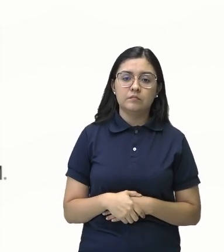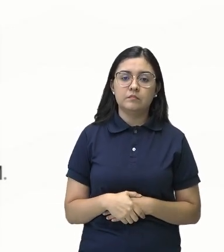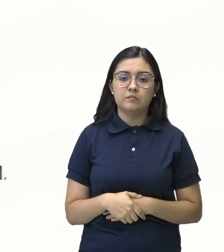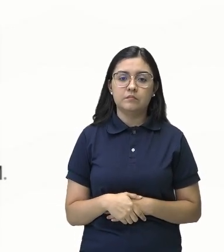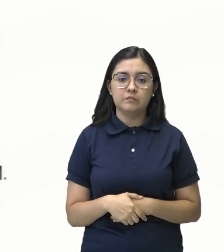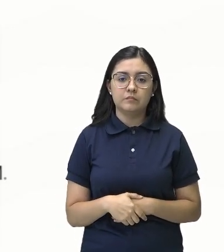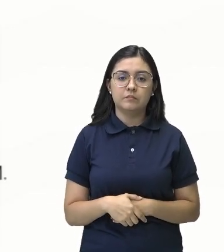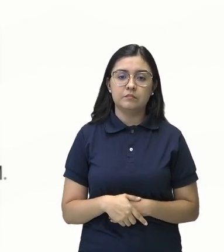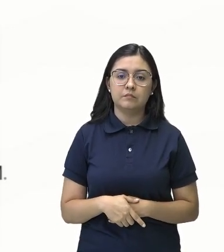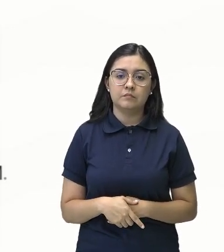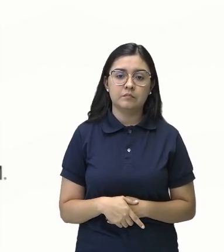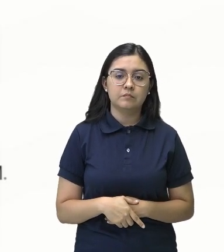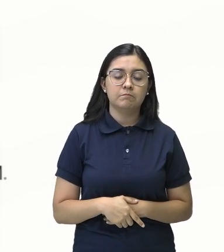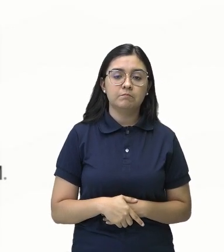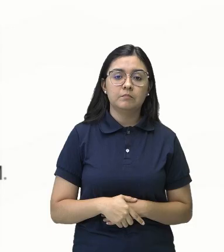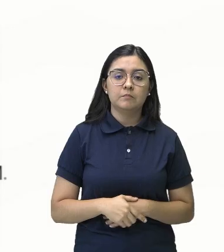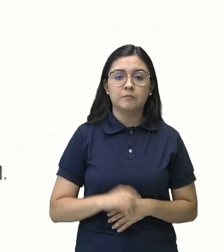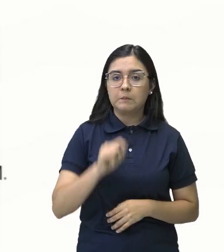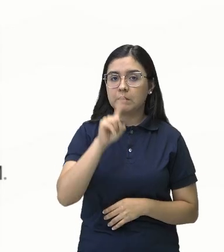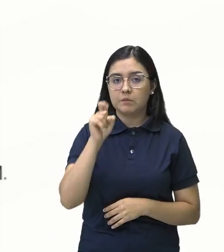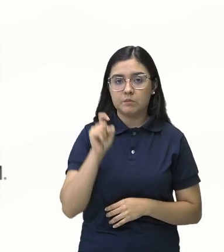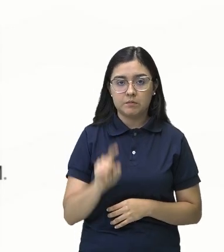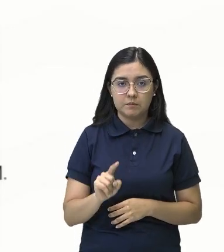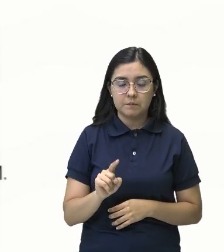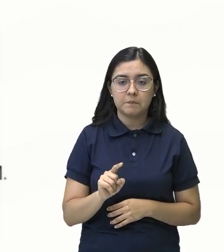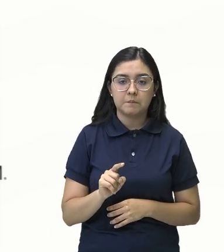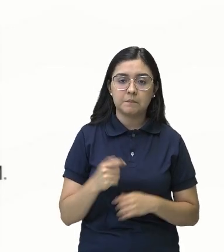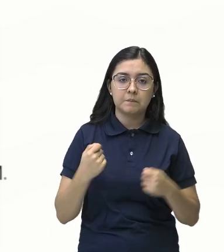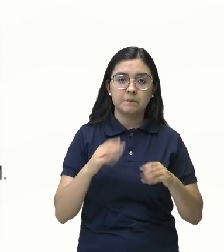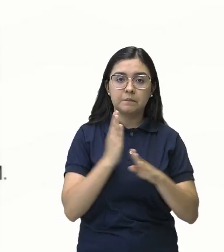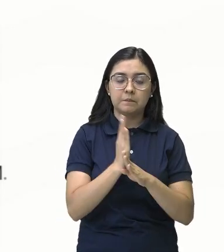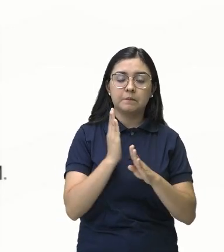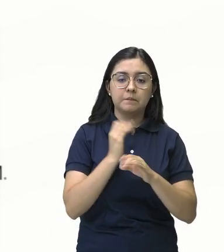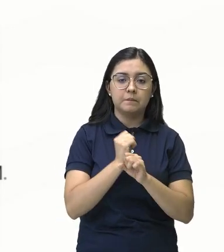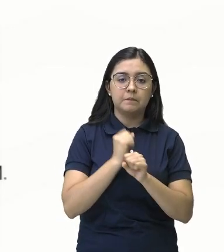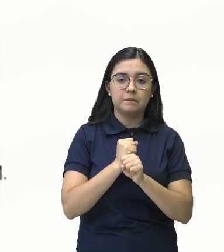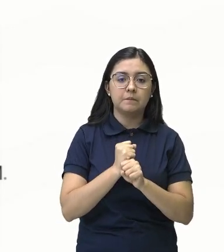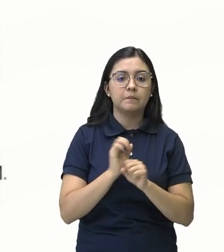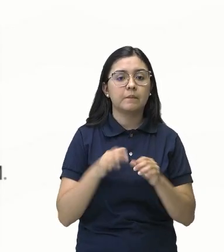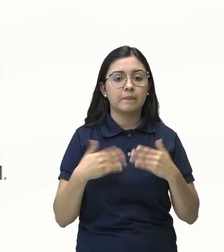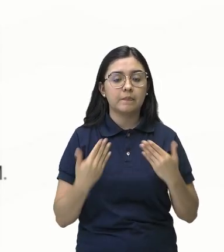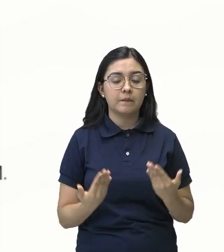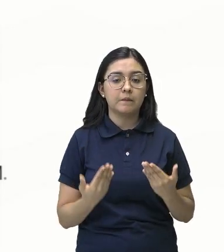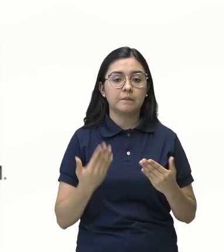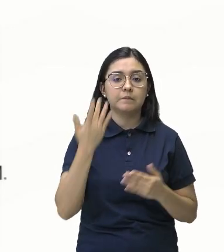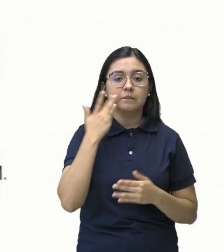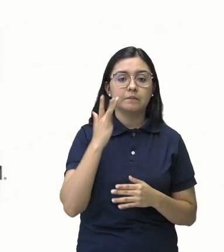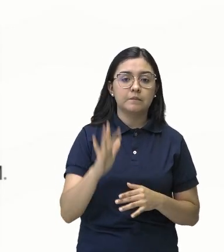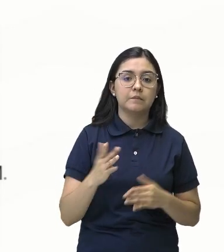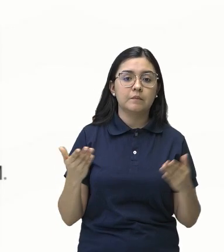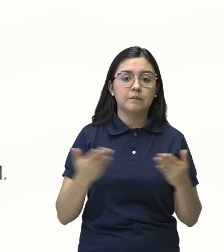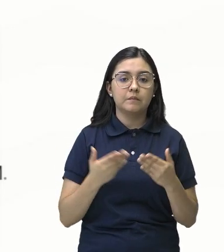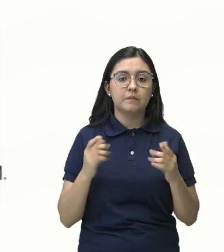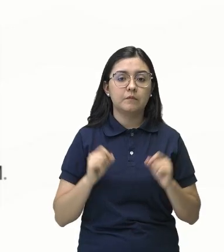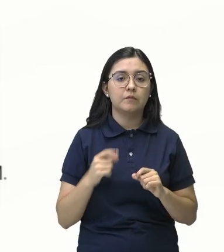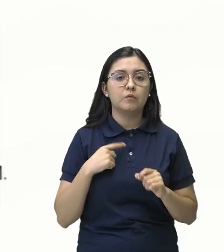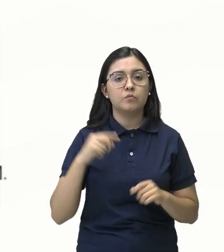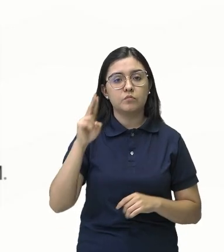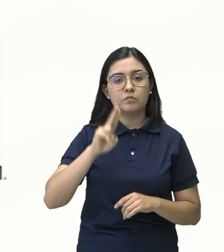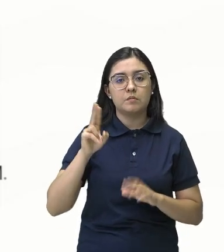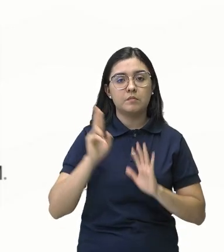E aí? Não sei. Tá bom? Não sei. Então, já que eu não sei, eu vou colocar um